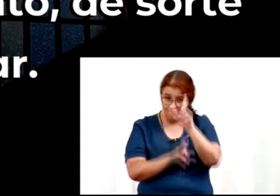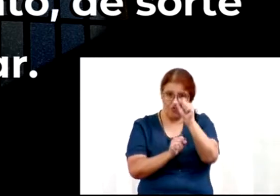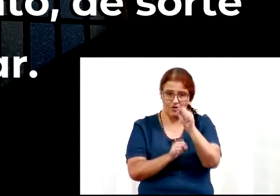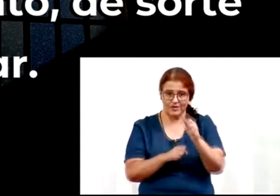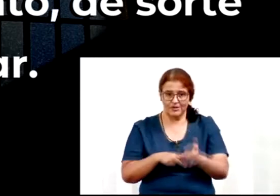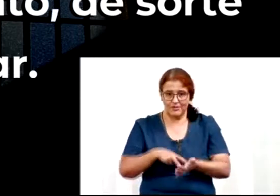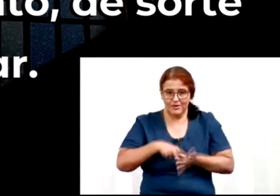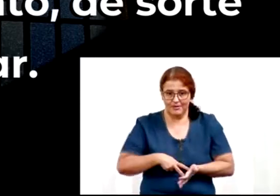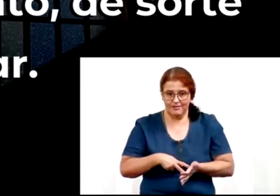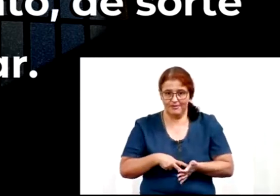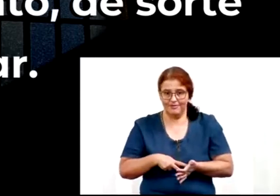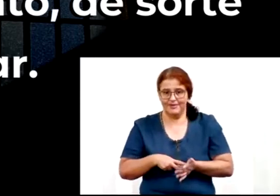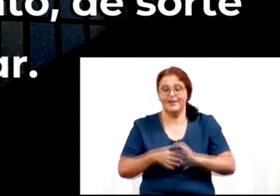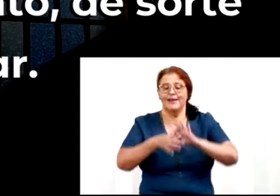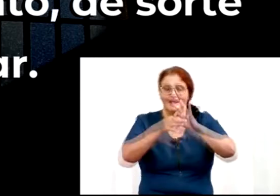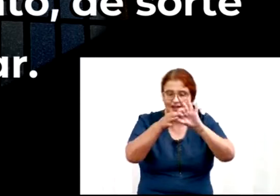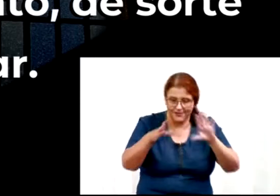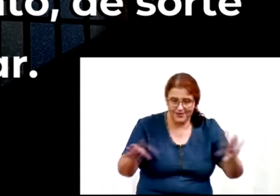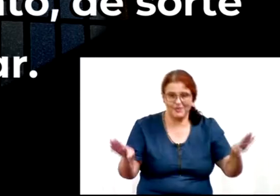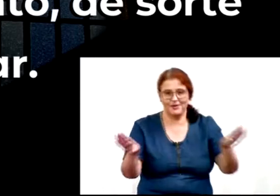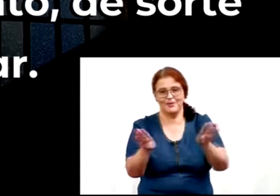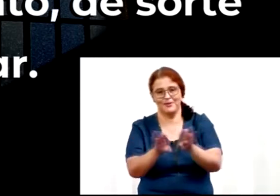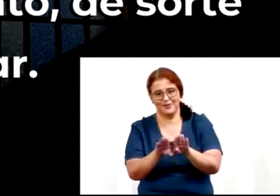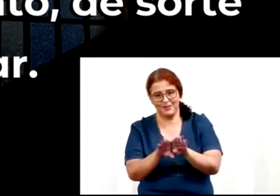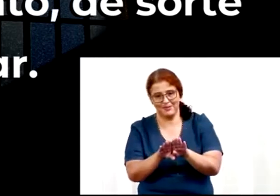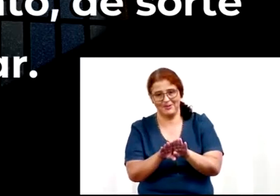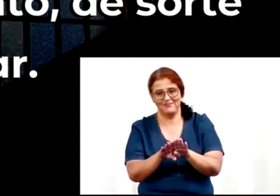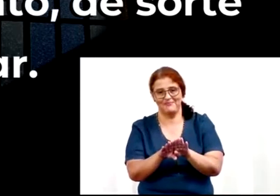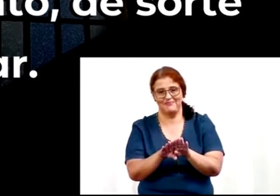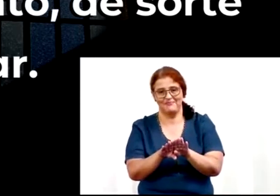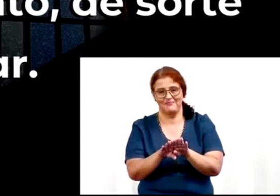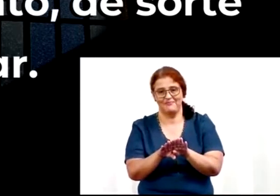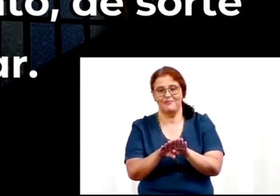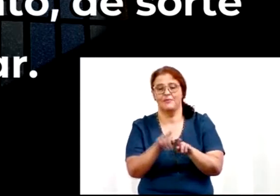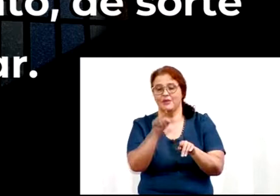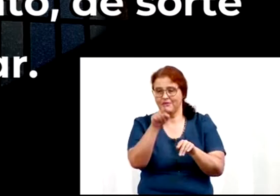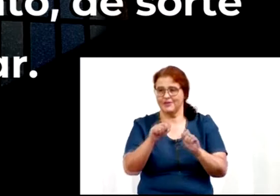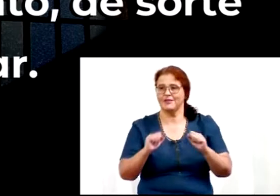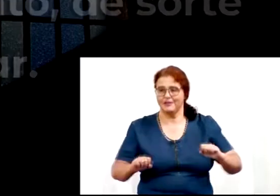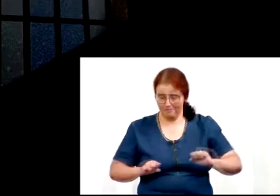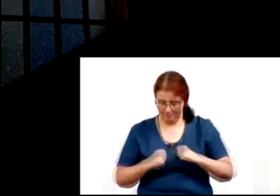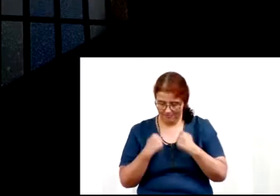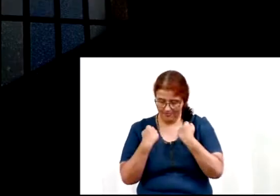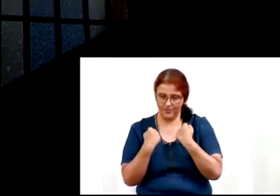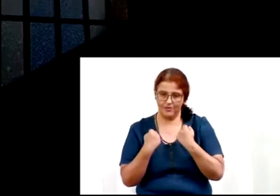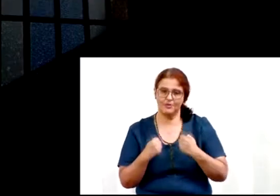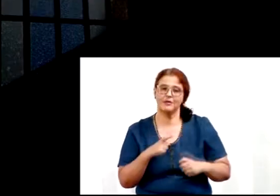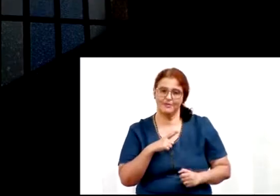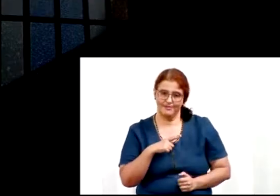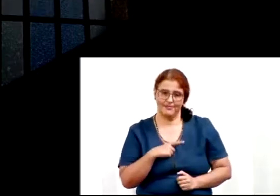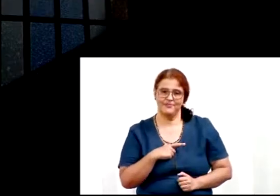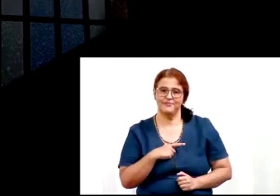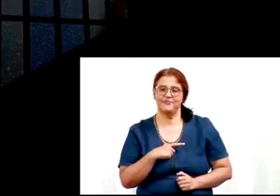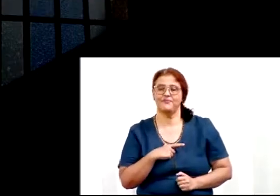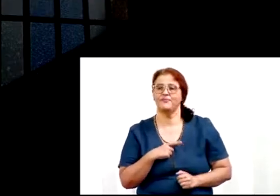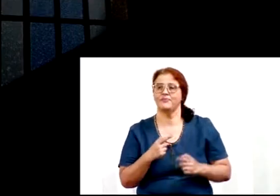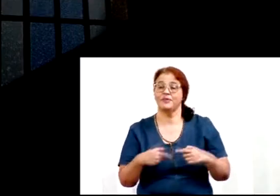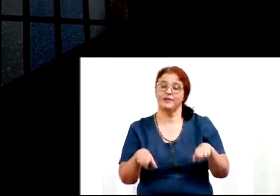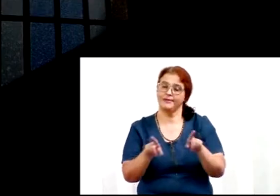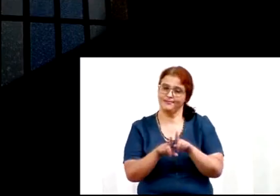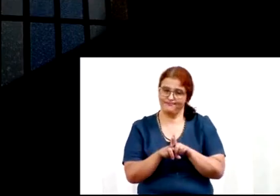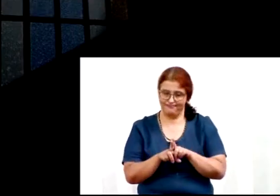tentação, vos proverá livramento, de sorte que a possais suportar. Portanto,